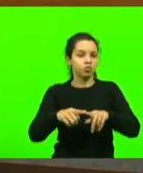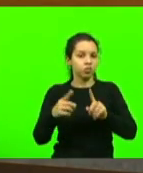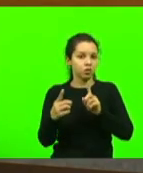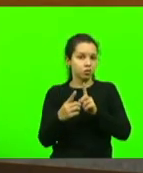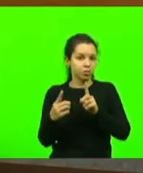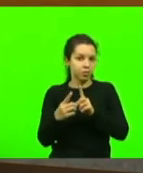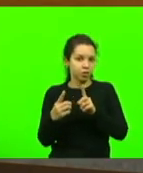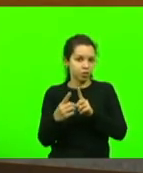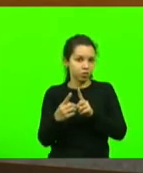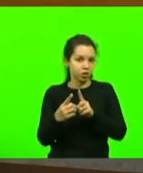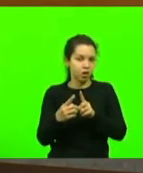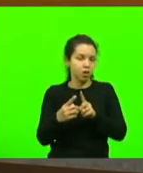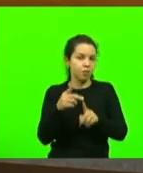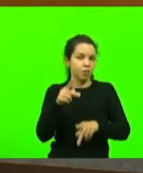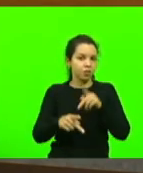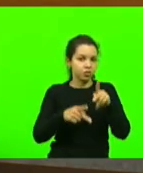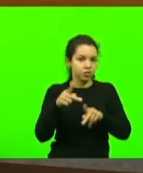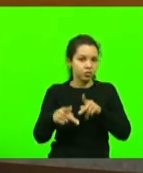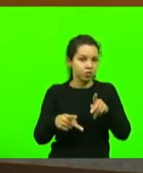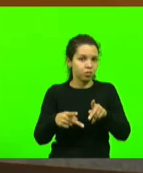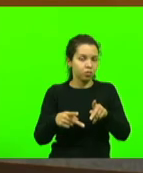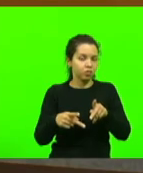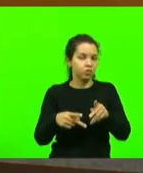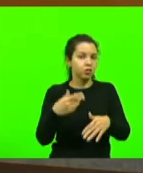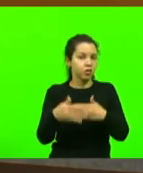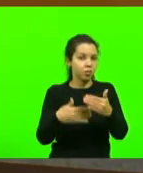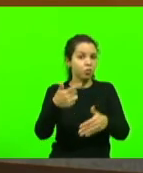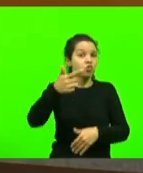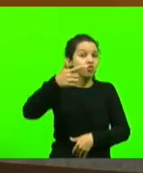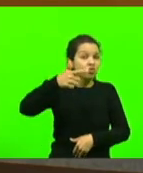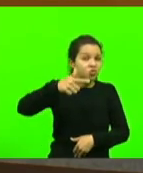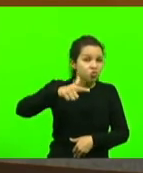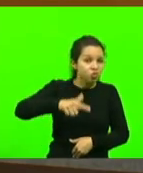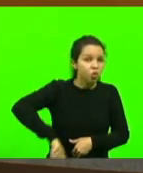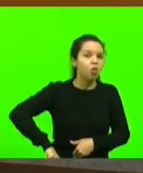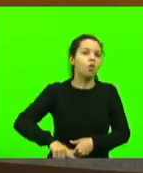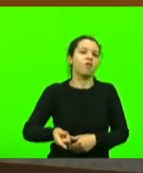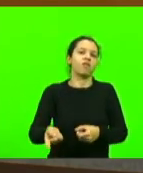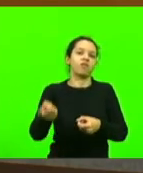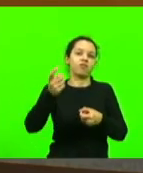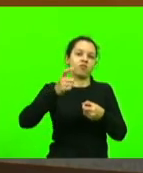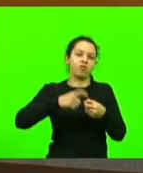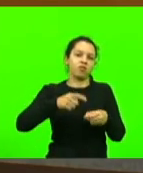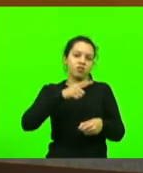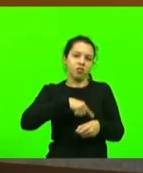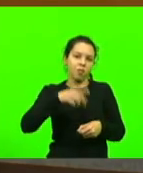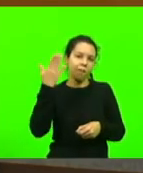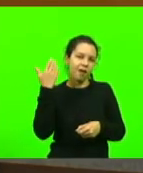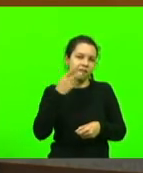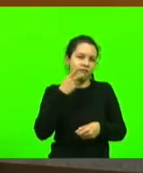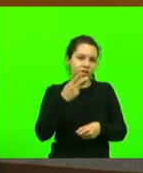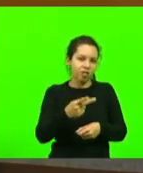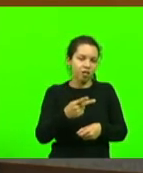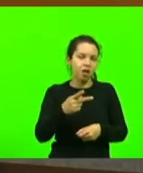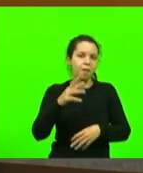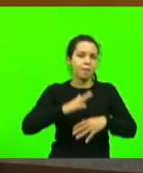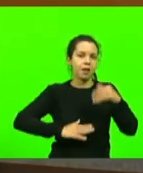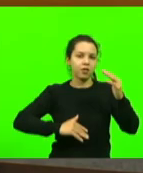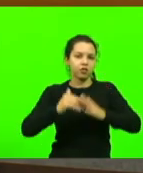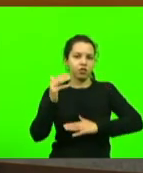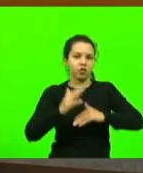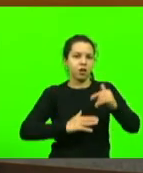prestado para a população e vai trazer de volta aquilo que nós chamamos de práticas patrimonialistas